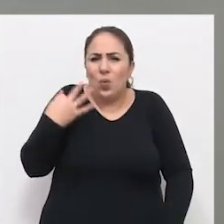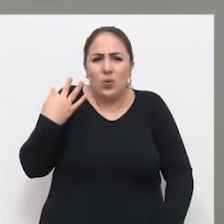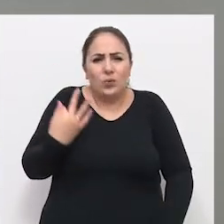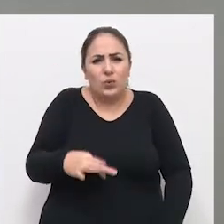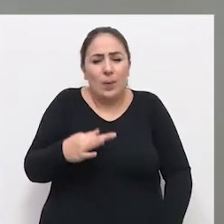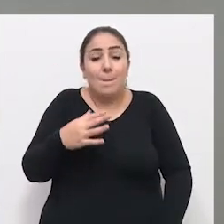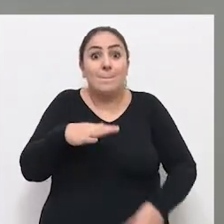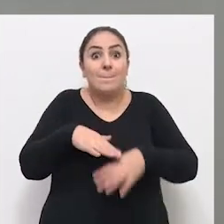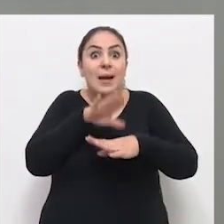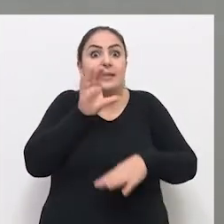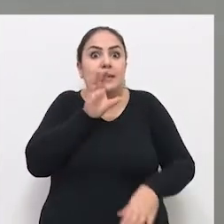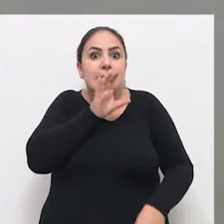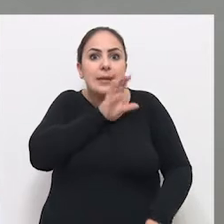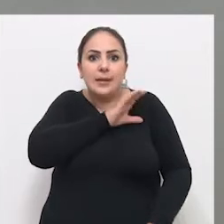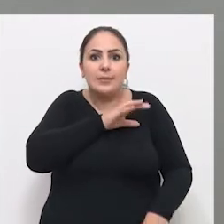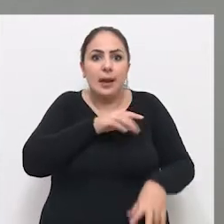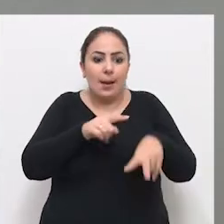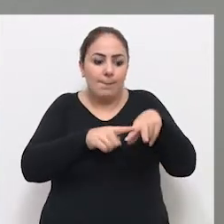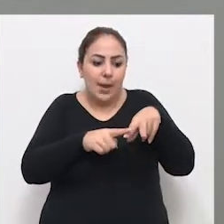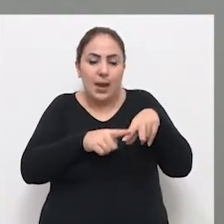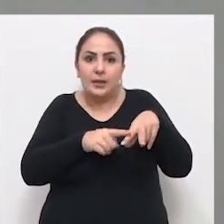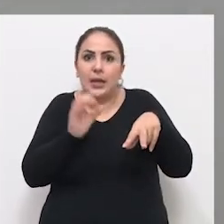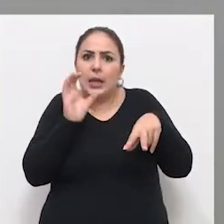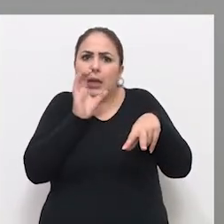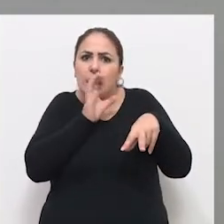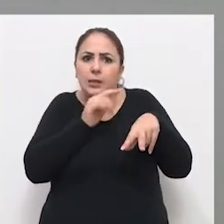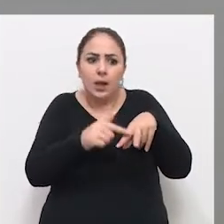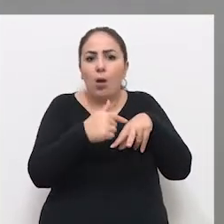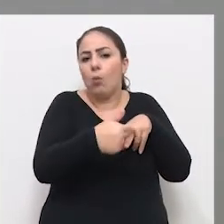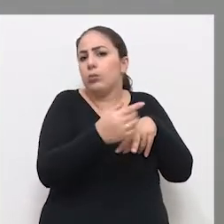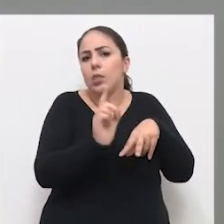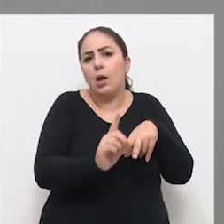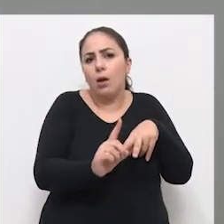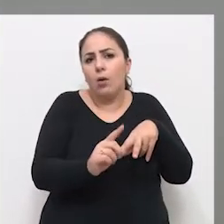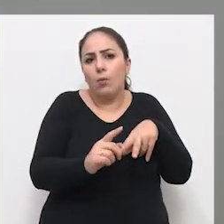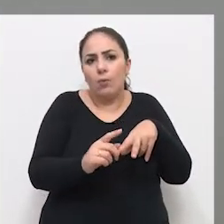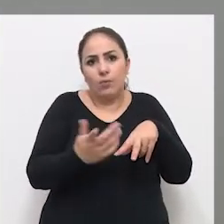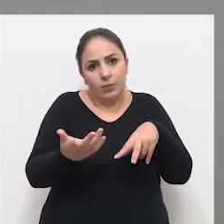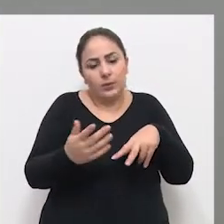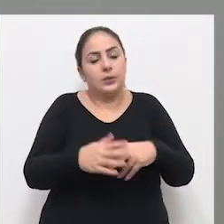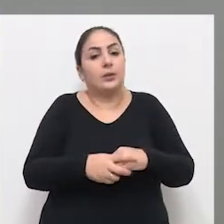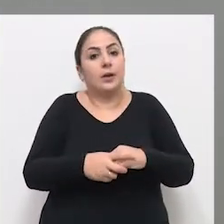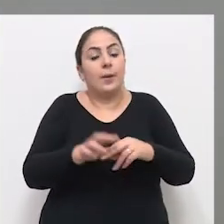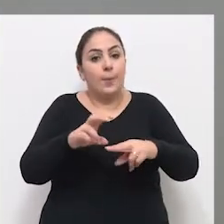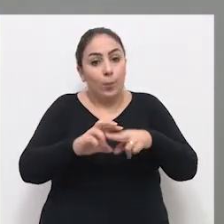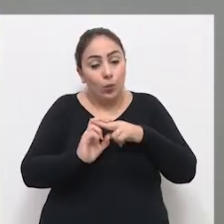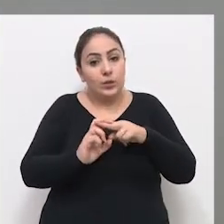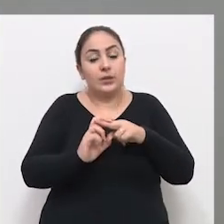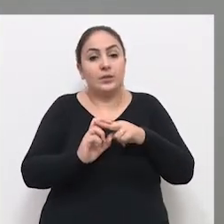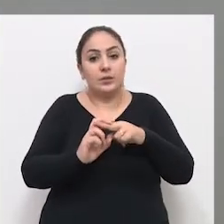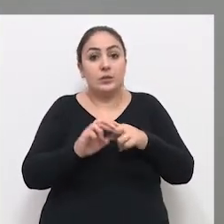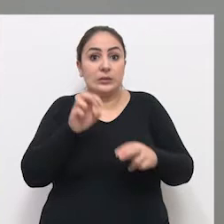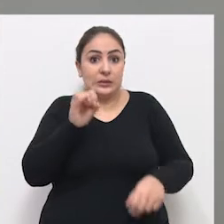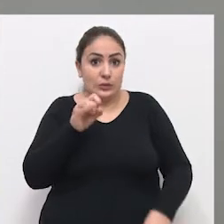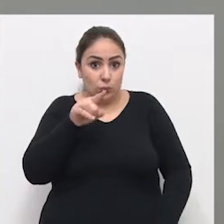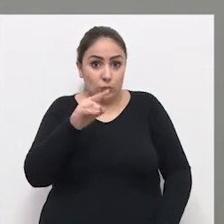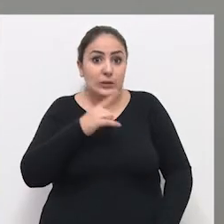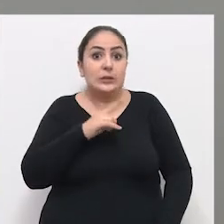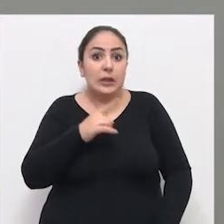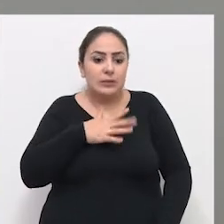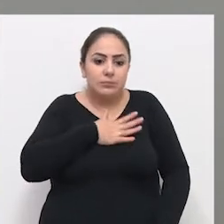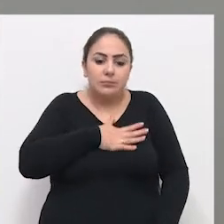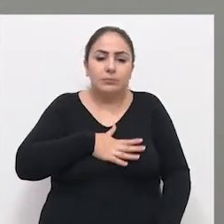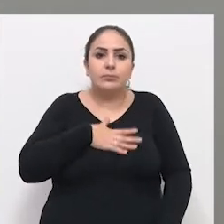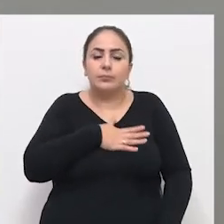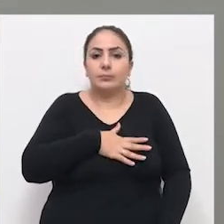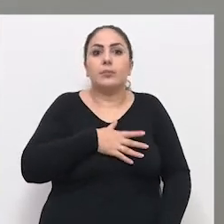e mais quente, a perna vai estar mais quente que a perna do outro lado. Então, nesses casos onde você tem esses